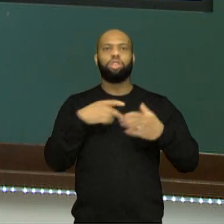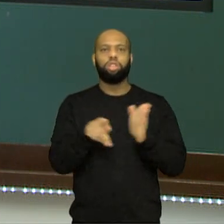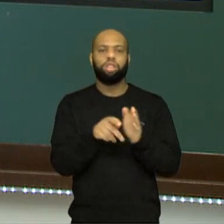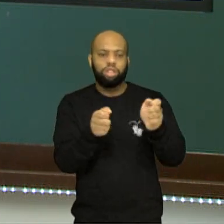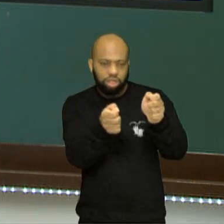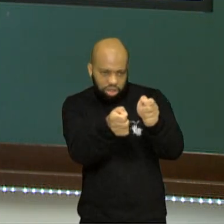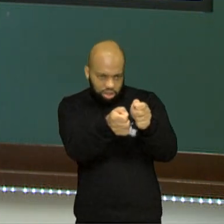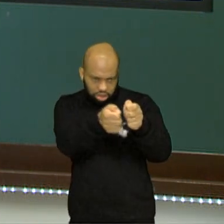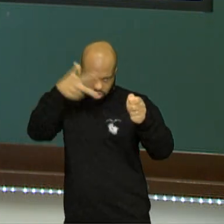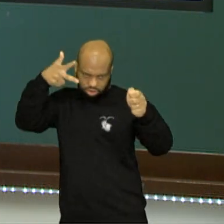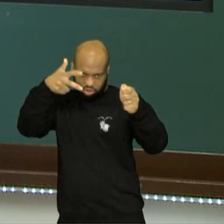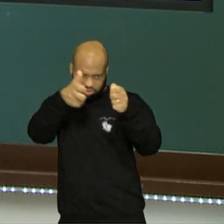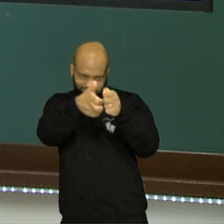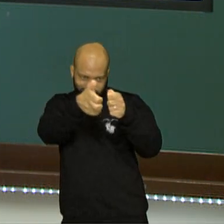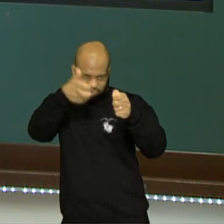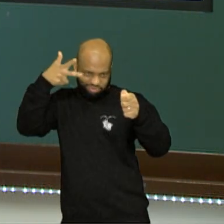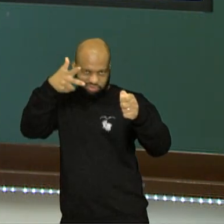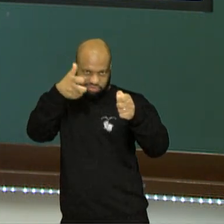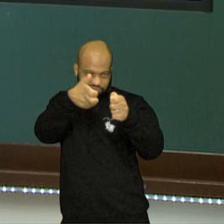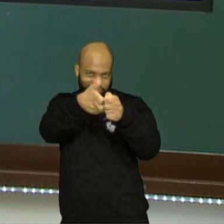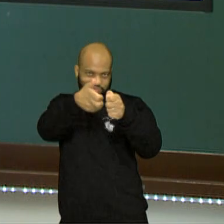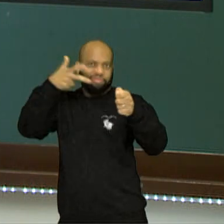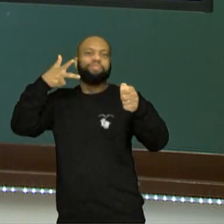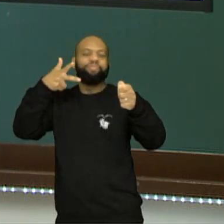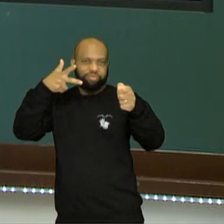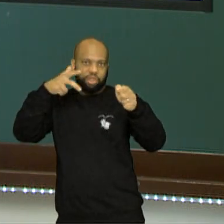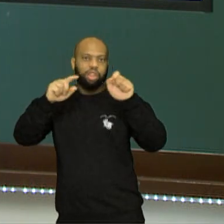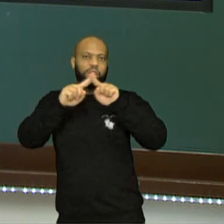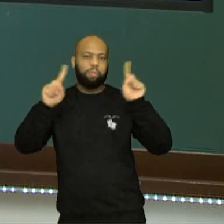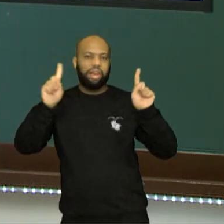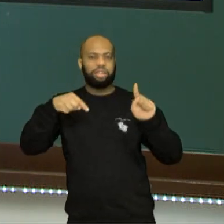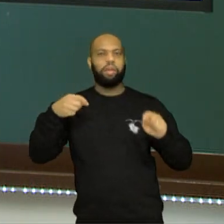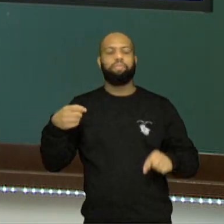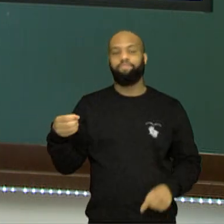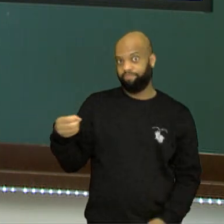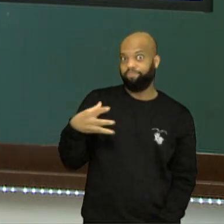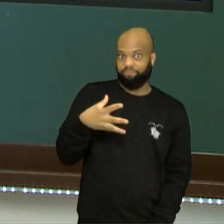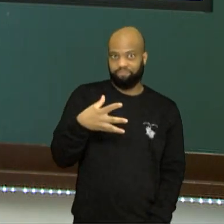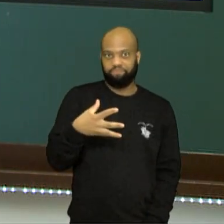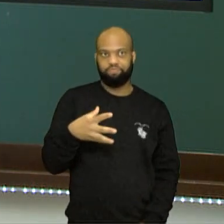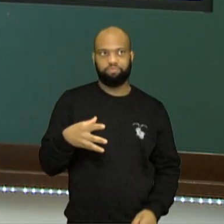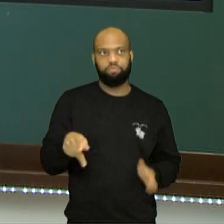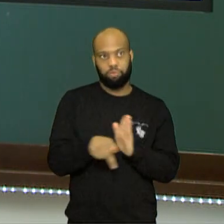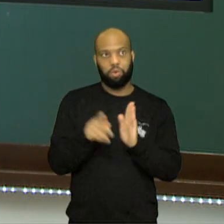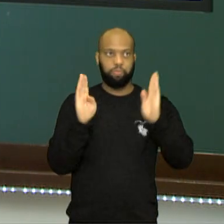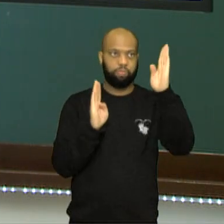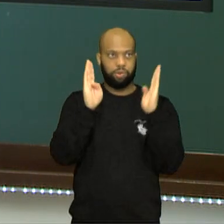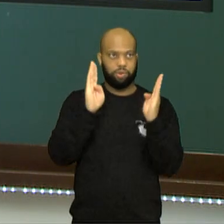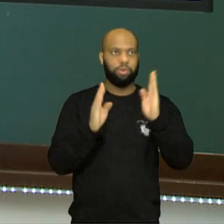mais sofisticada, né? Um arco mais sofisticado, beleza?